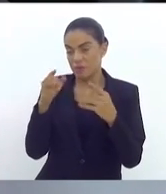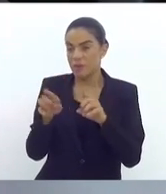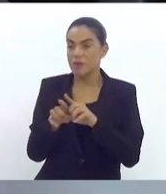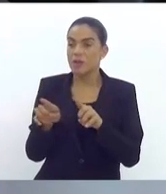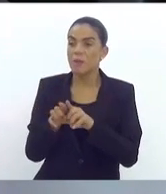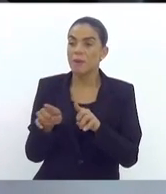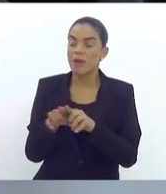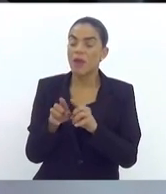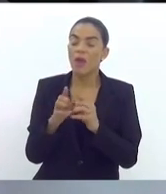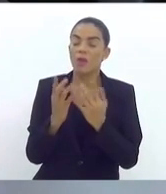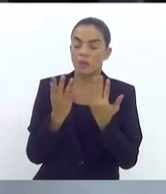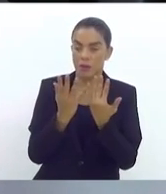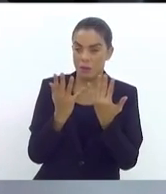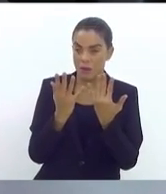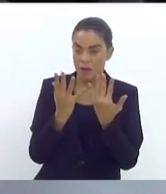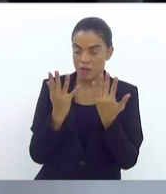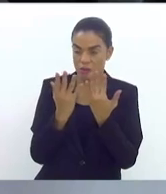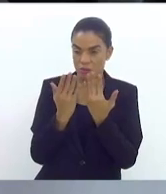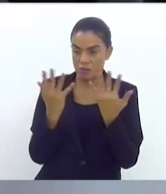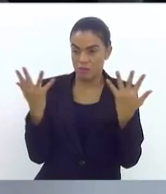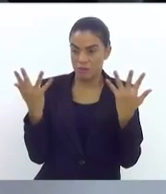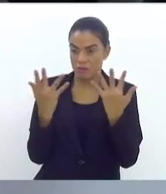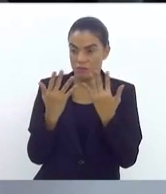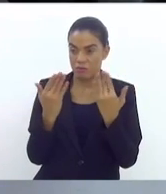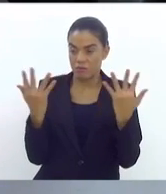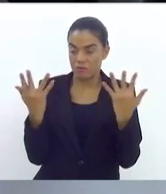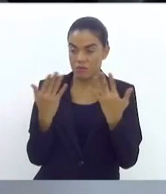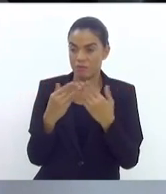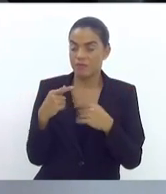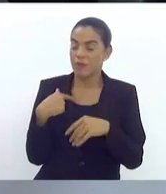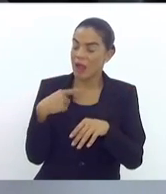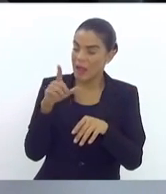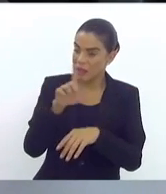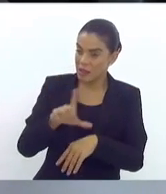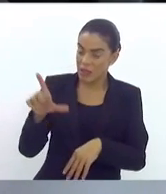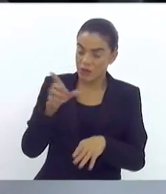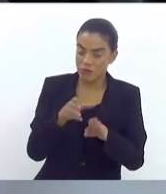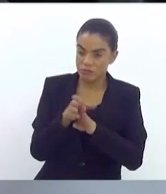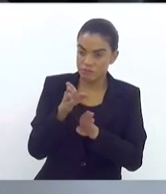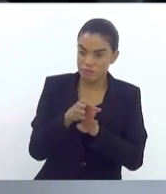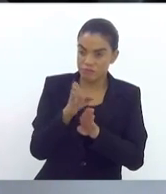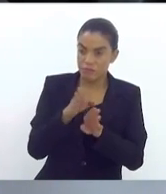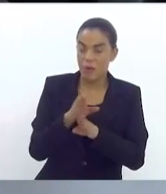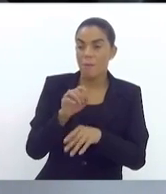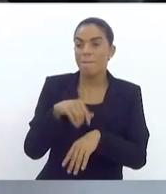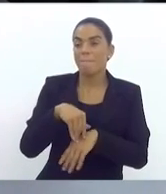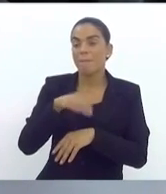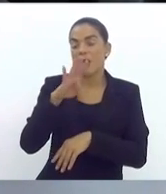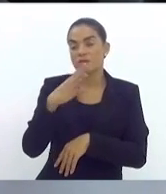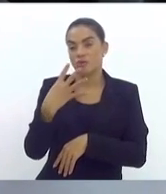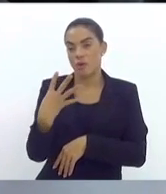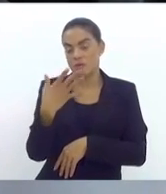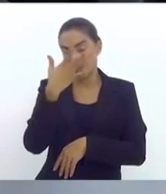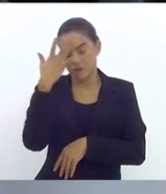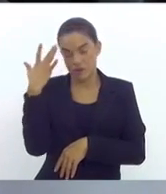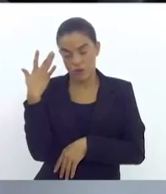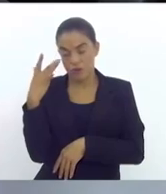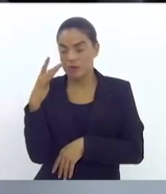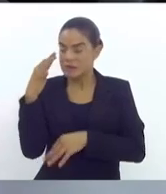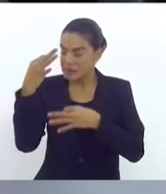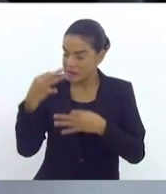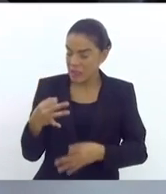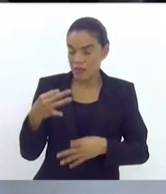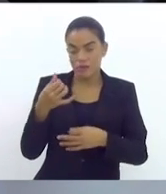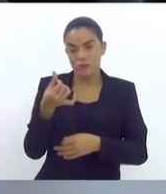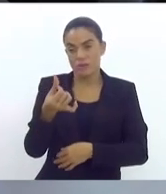do alinhamento. Assim, a literatura especializada recomenda que um alinhamento seja composto por mais de 4 pessoas, idealmente por